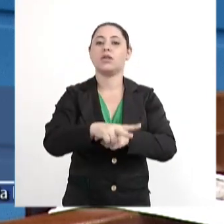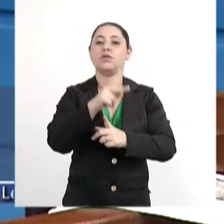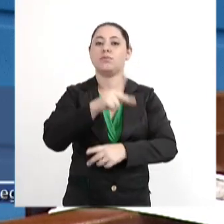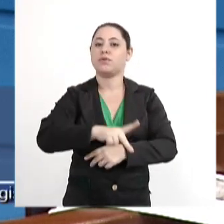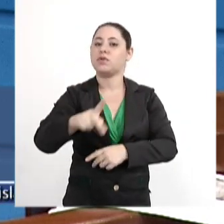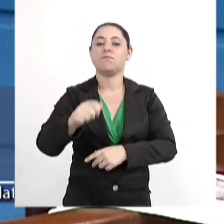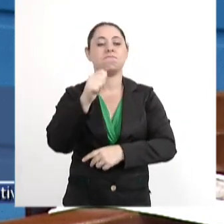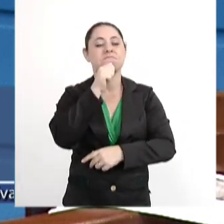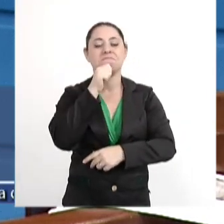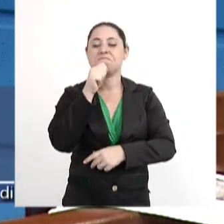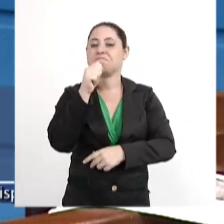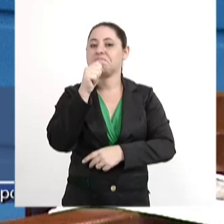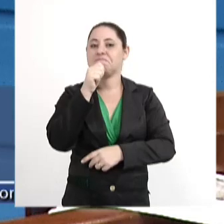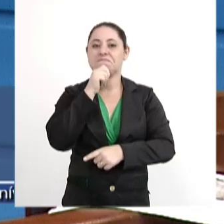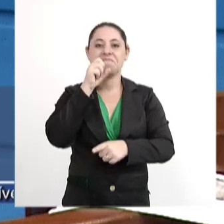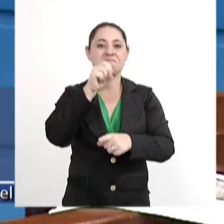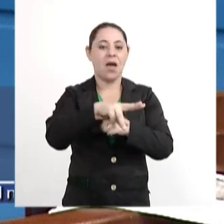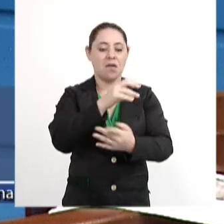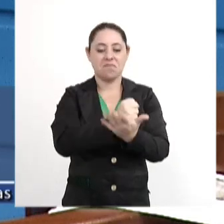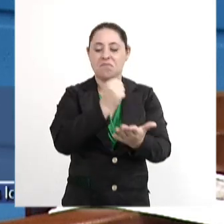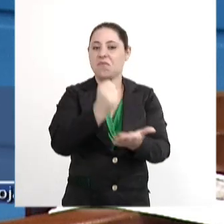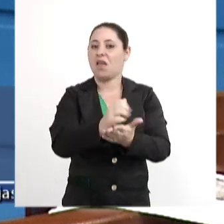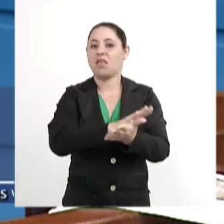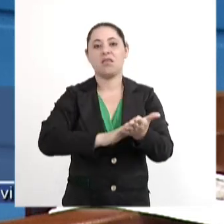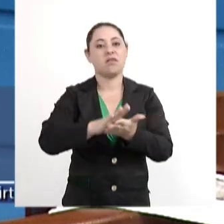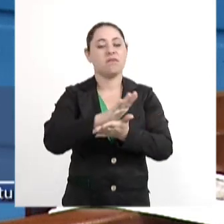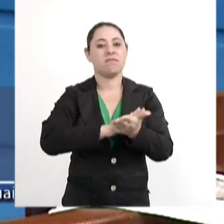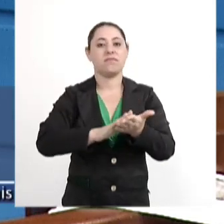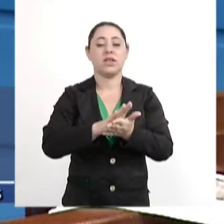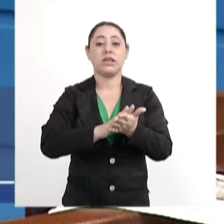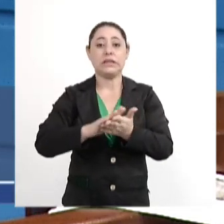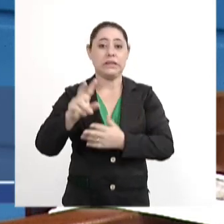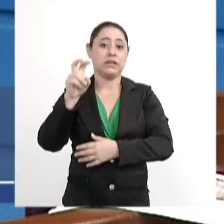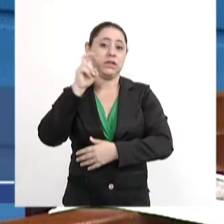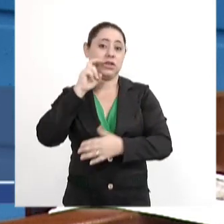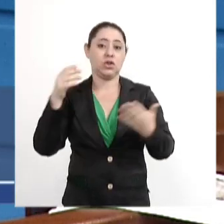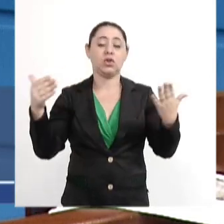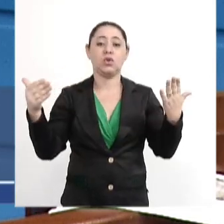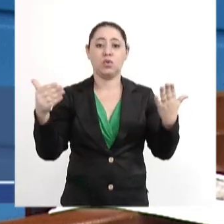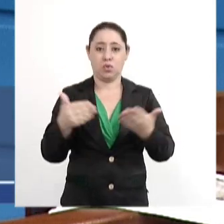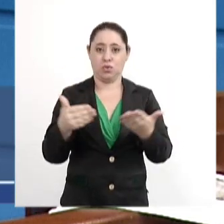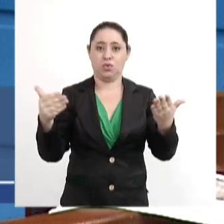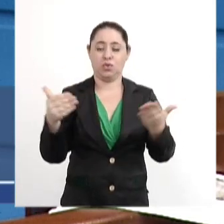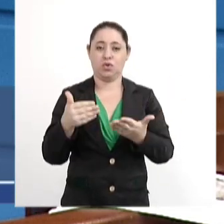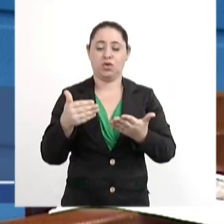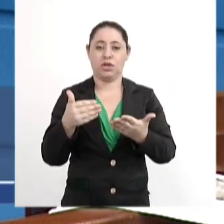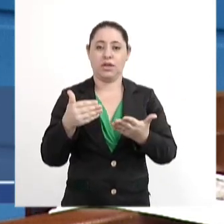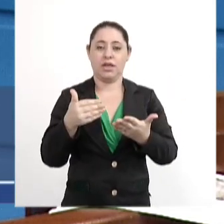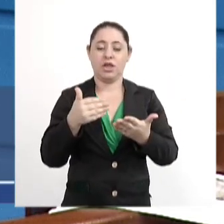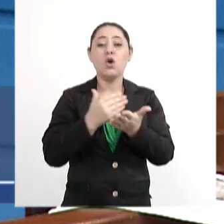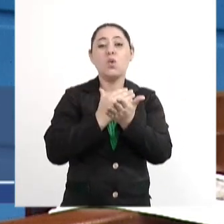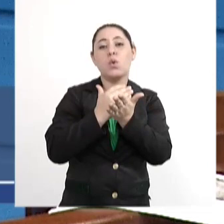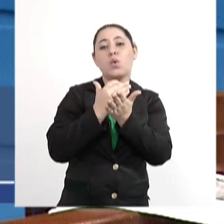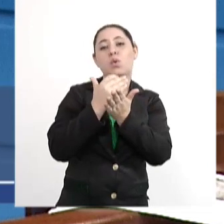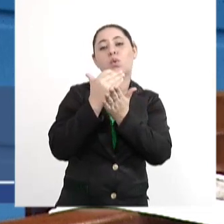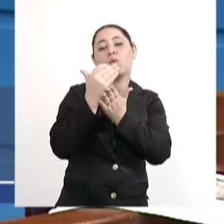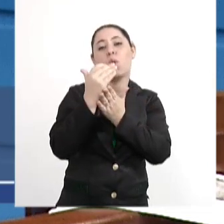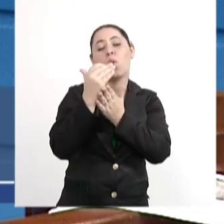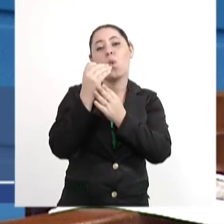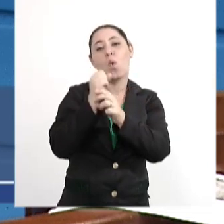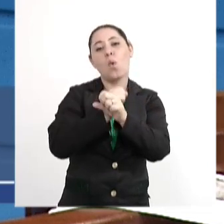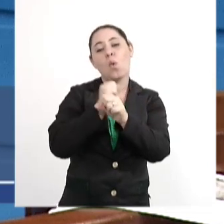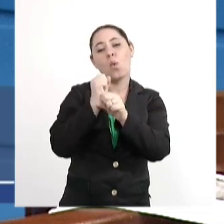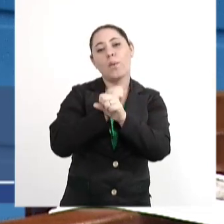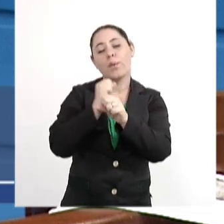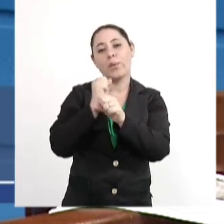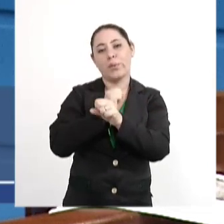professores que ainda não foram preenchidas. E nesta quinta-feira, hoje, que marcaria o início do